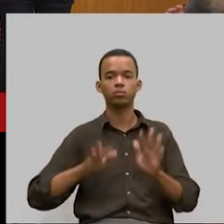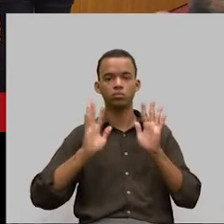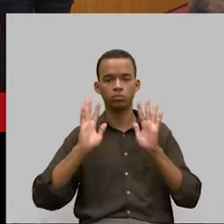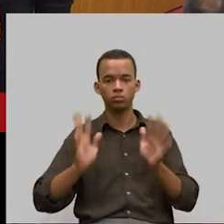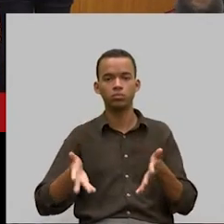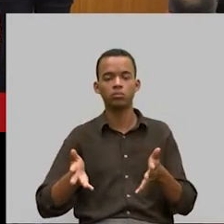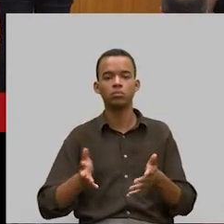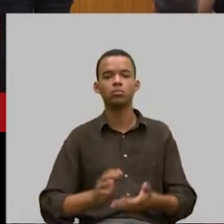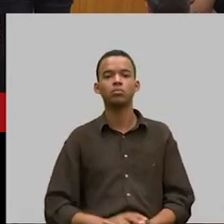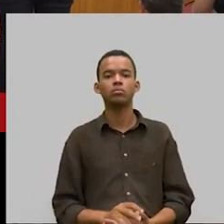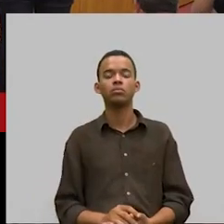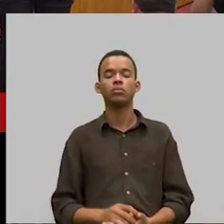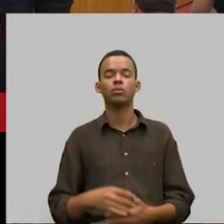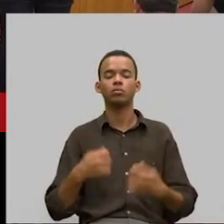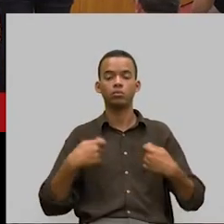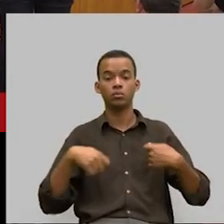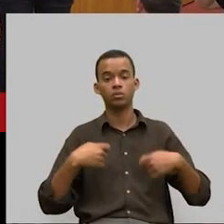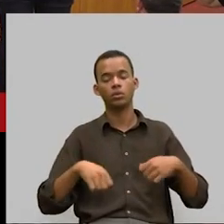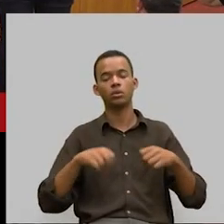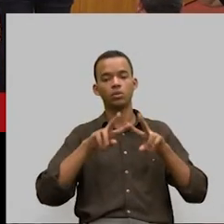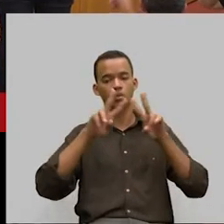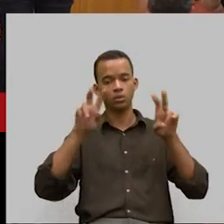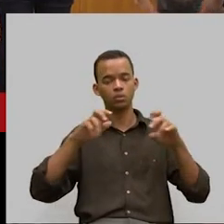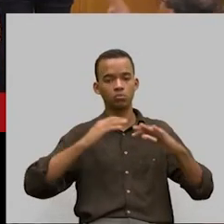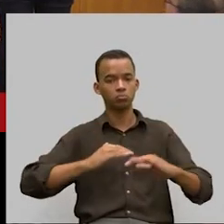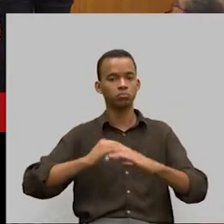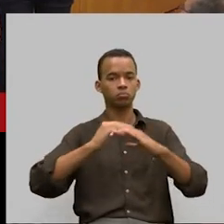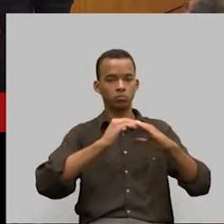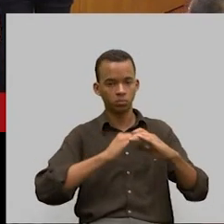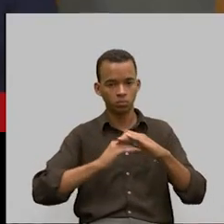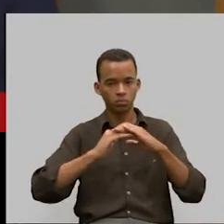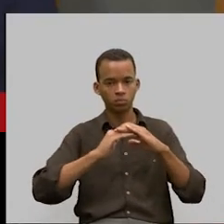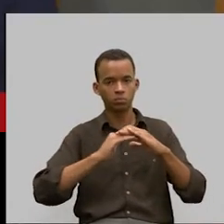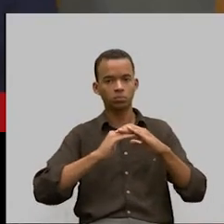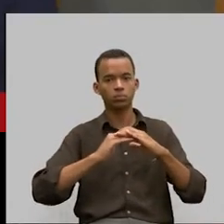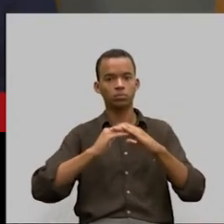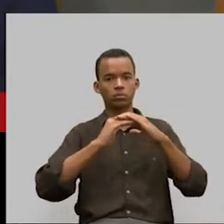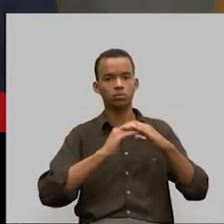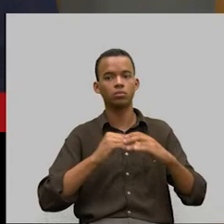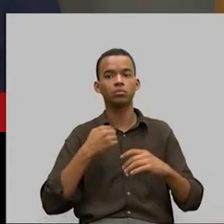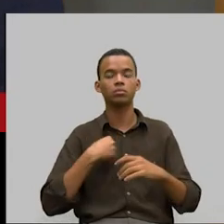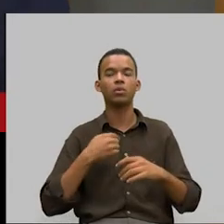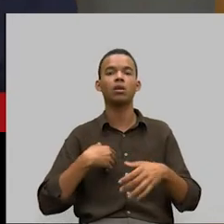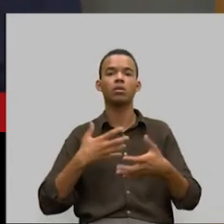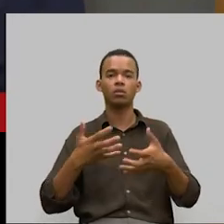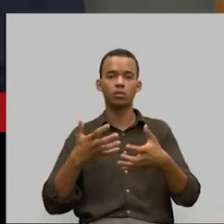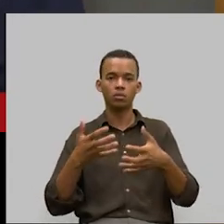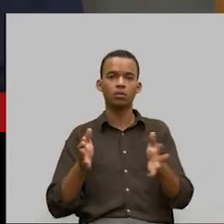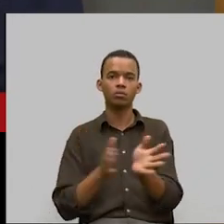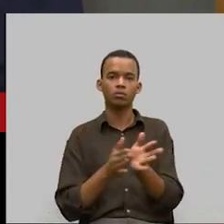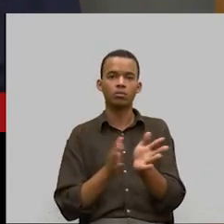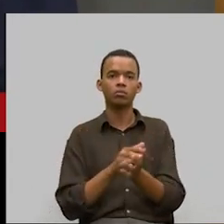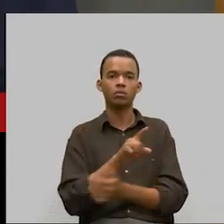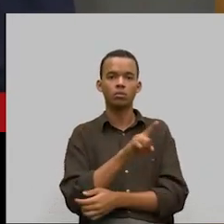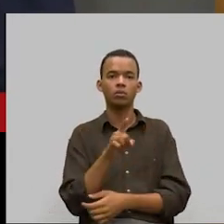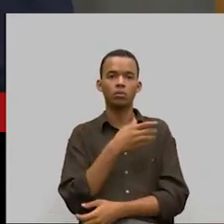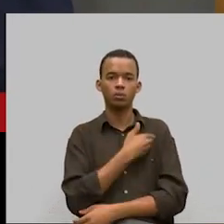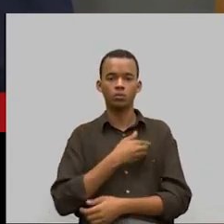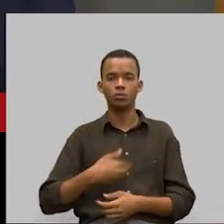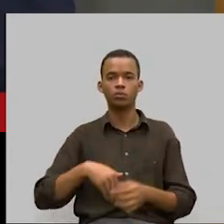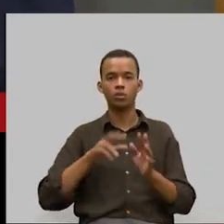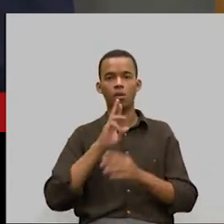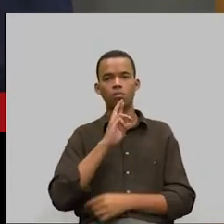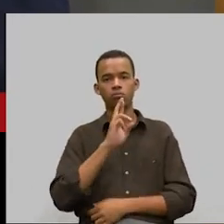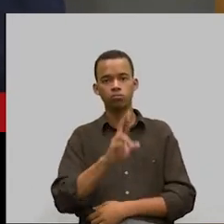tratar de igualdade Então eu queria eh parabenizar essa resposta apesar de ter que